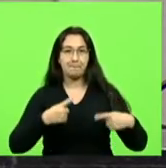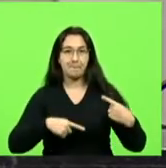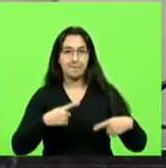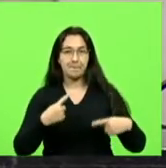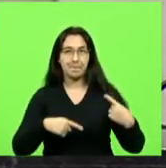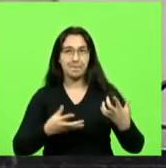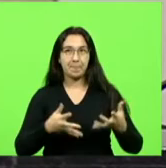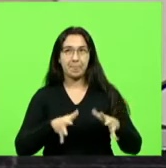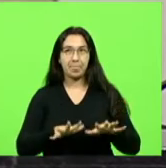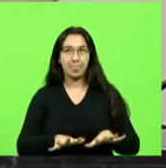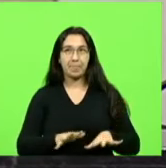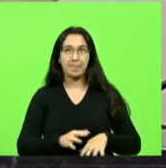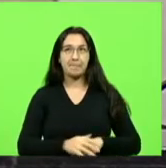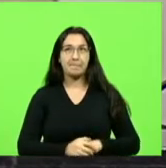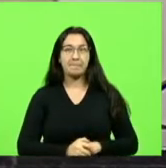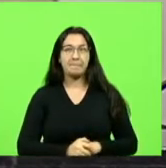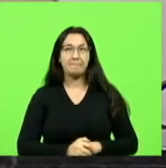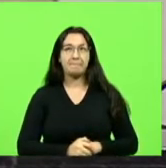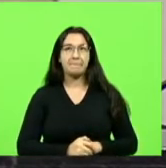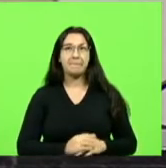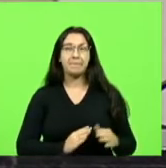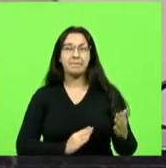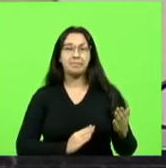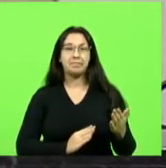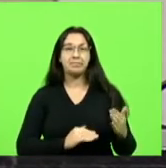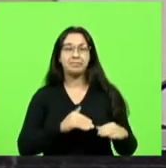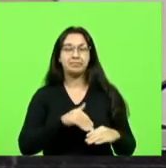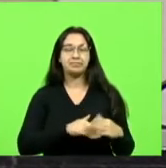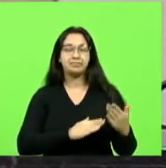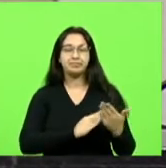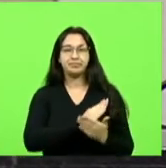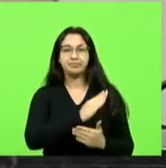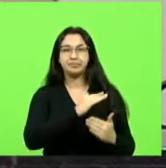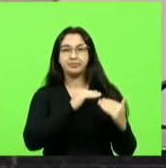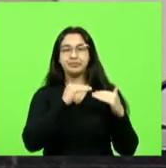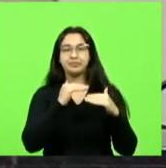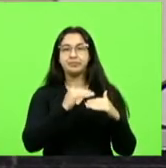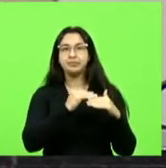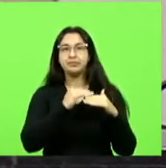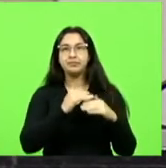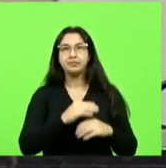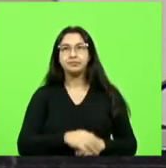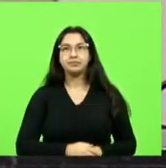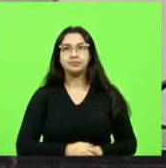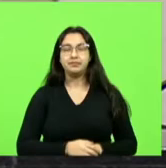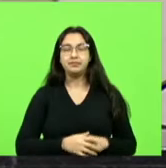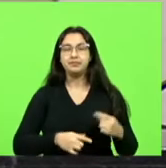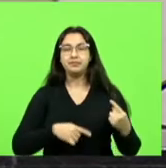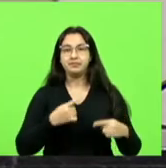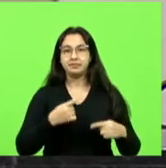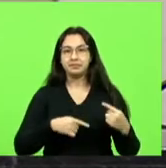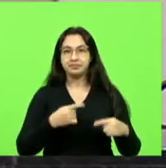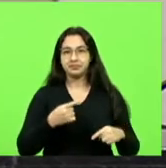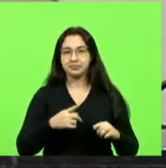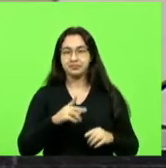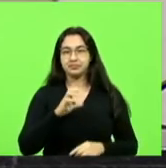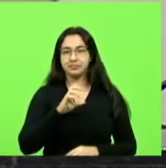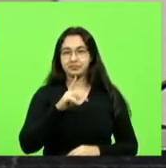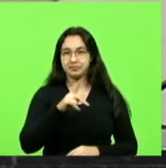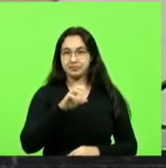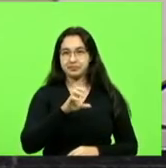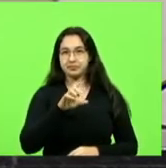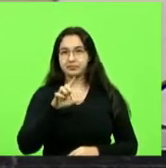votação. Deputados que aprovam, permaneçam como se encontram. Aprovado por unanimidade. Discussão e votação do PCL